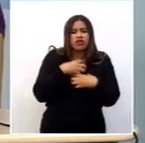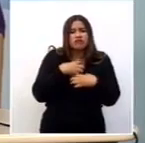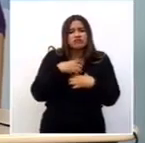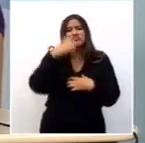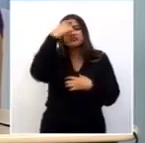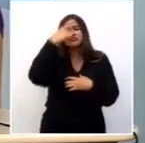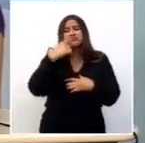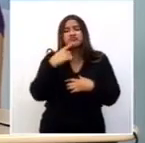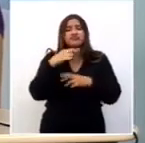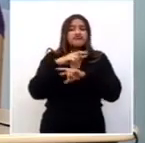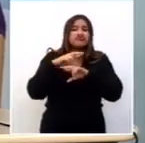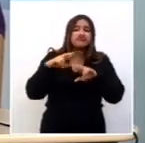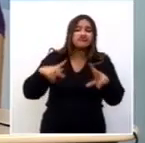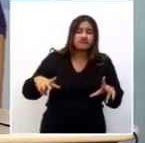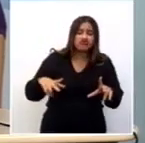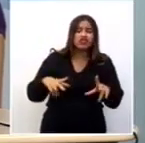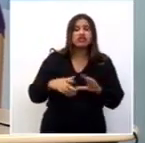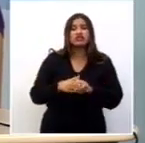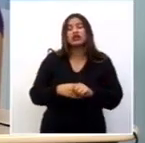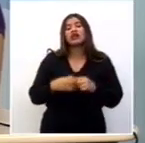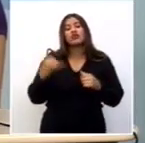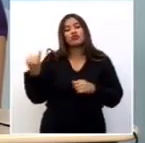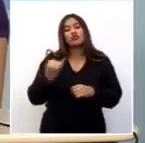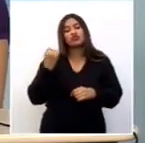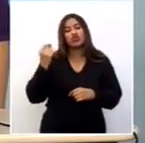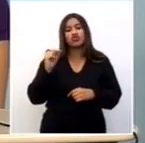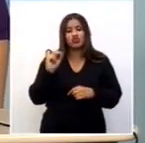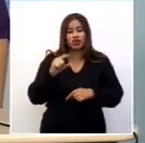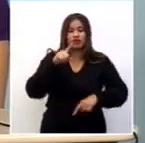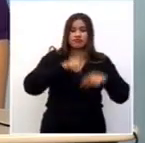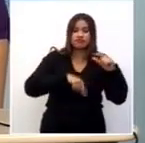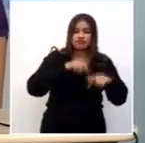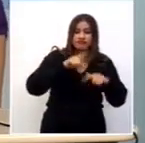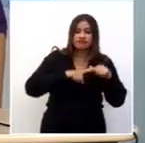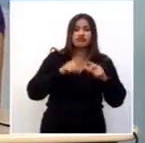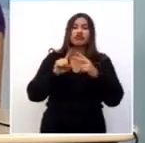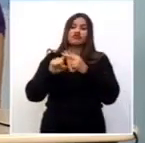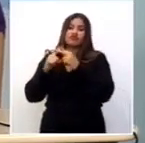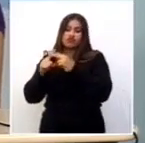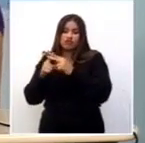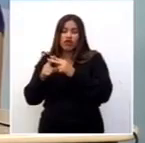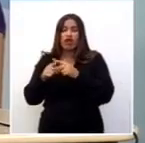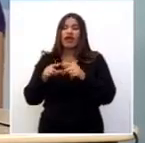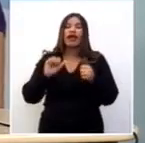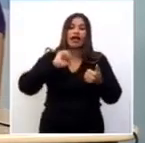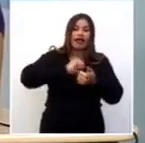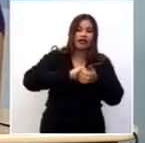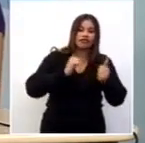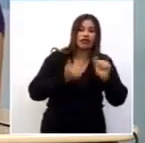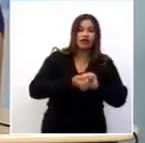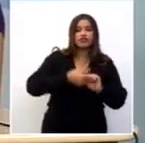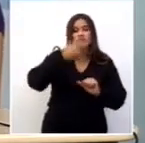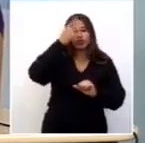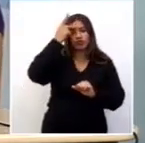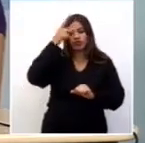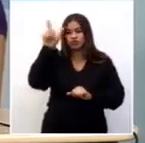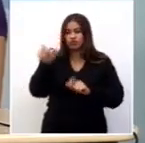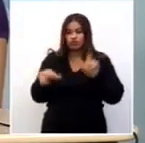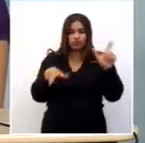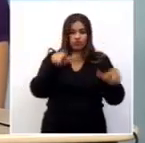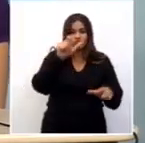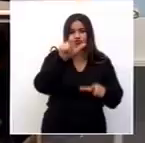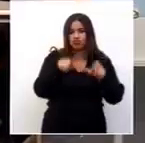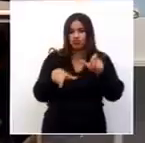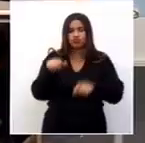essas ferramentas e instrumentos se adequem aos diferentes públicos, aos diferentes perfis de estudantes que nós temos na